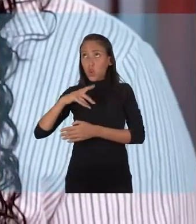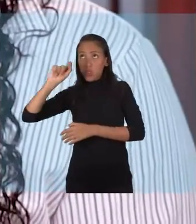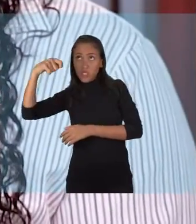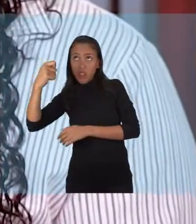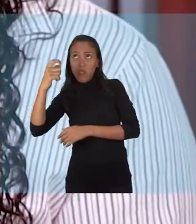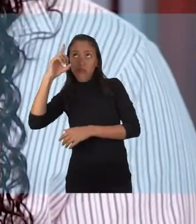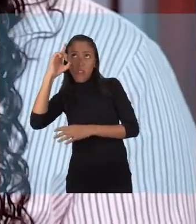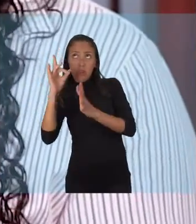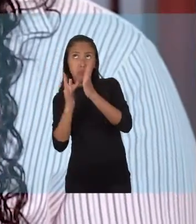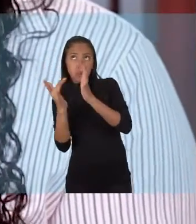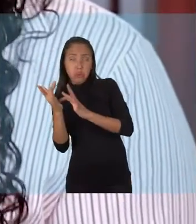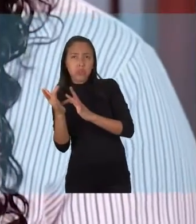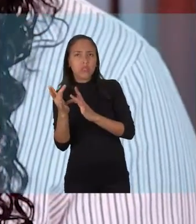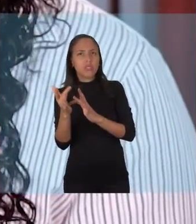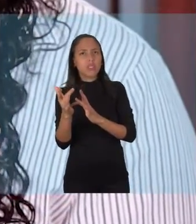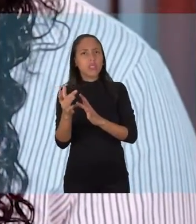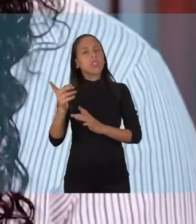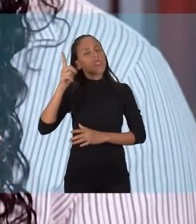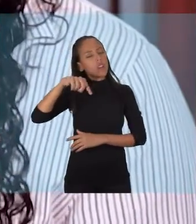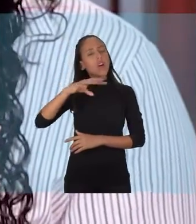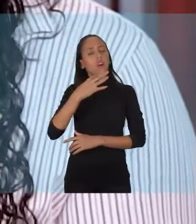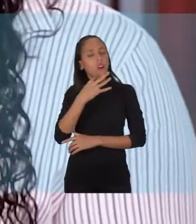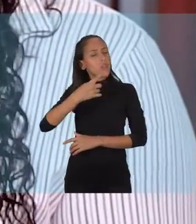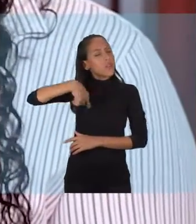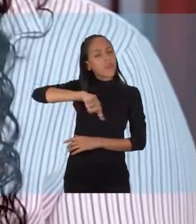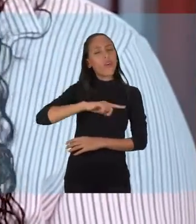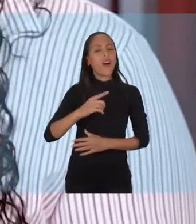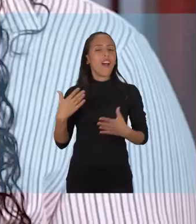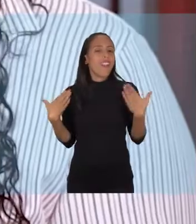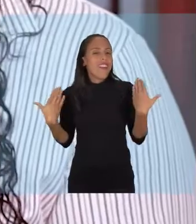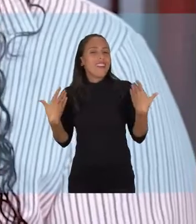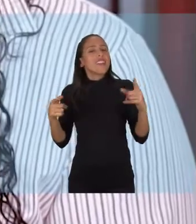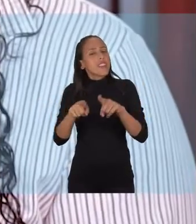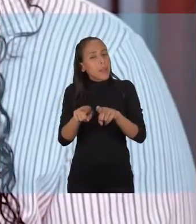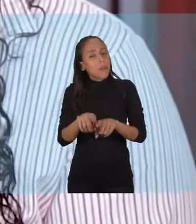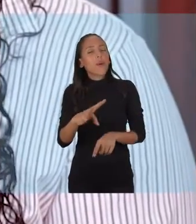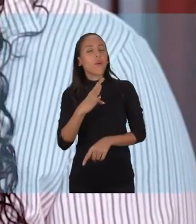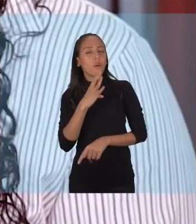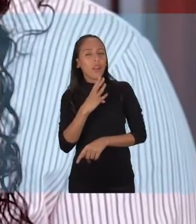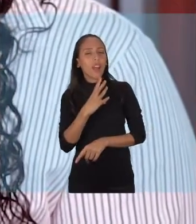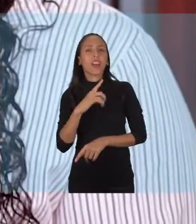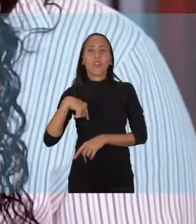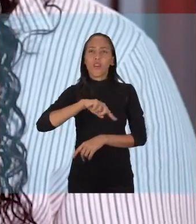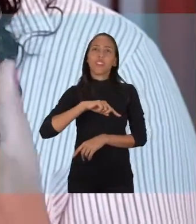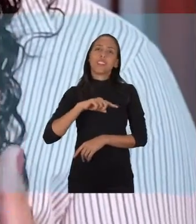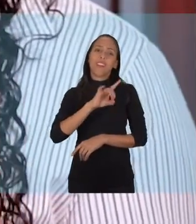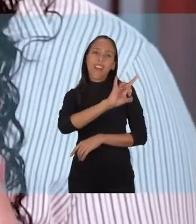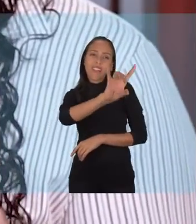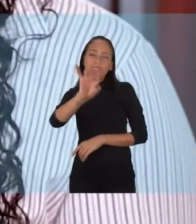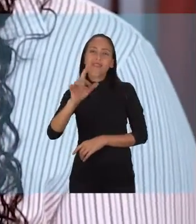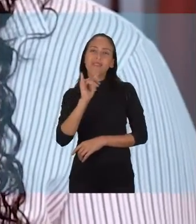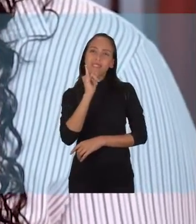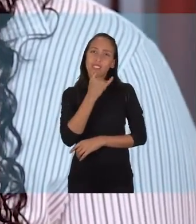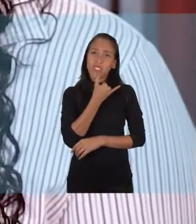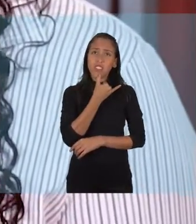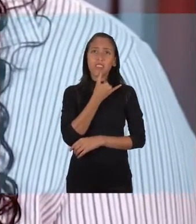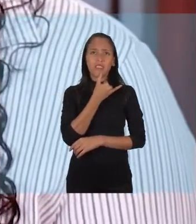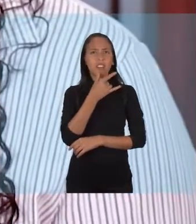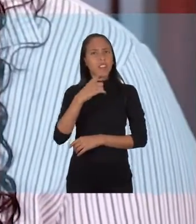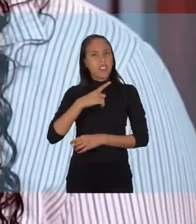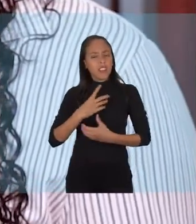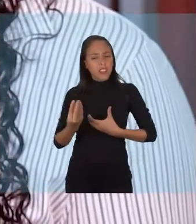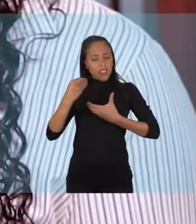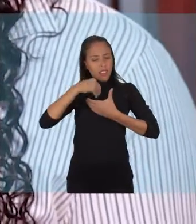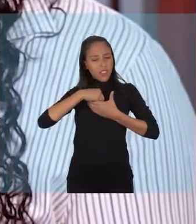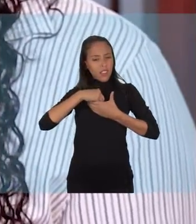Jesus, conhece todas as nossas alegrias, como conhece todas as nossas tristezas, que essa força habita os nossos corpos